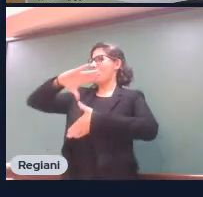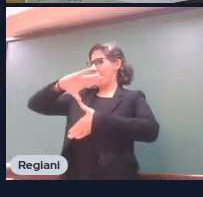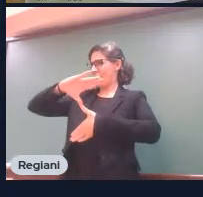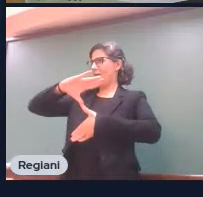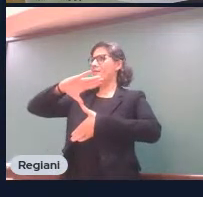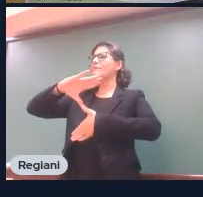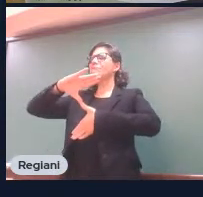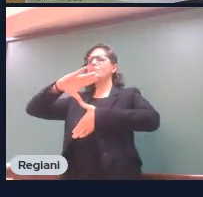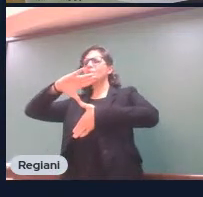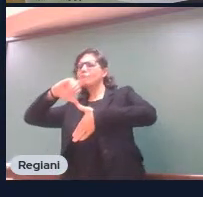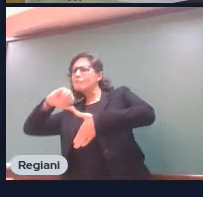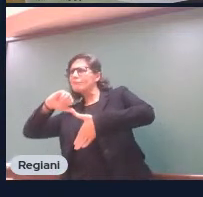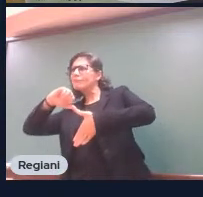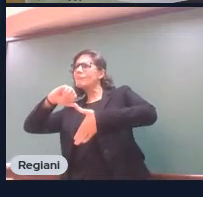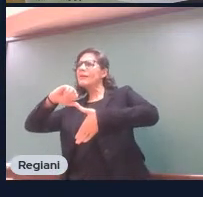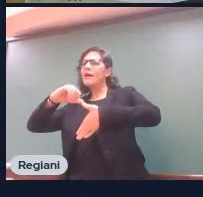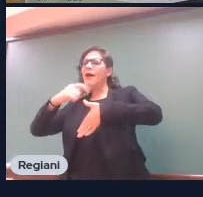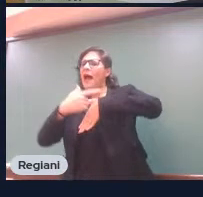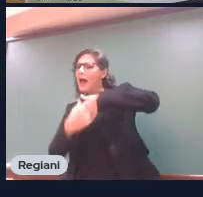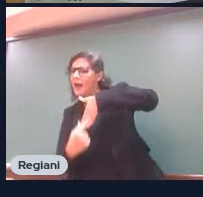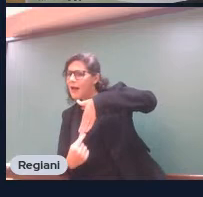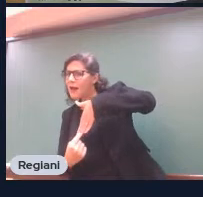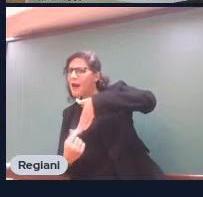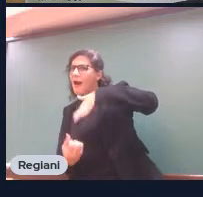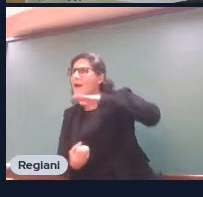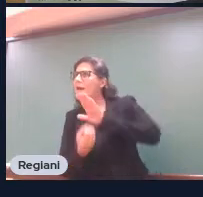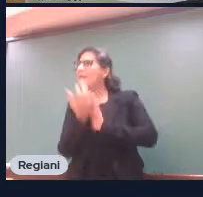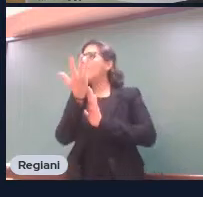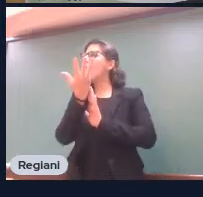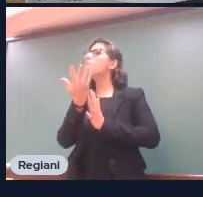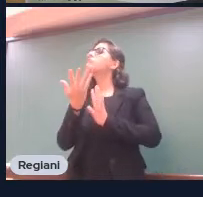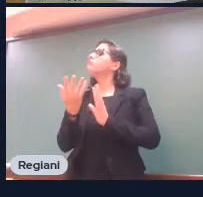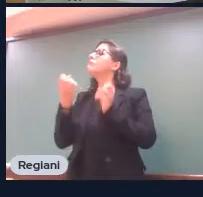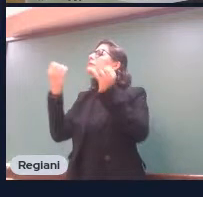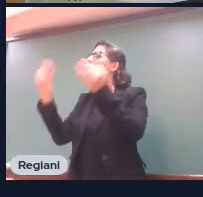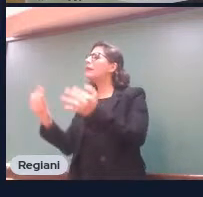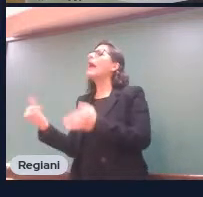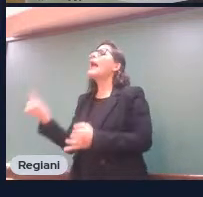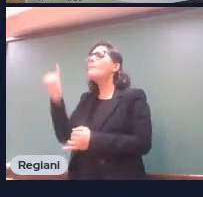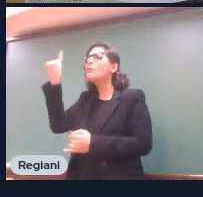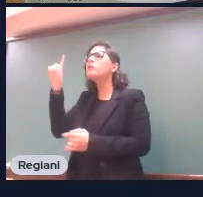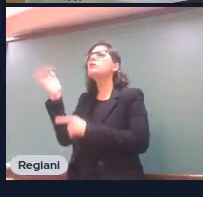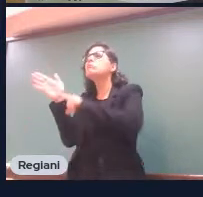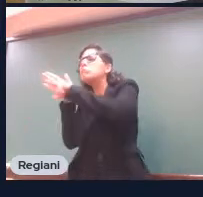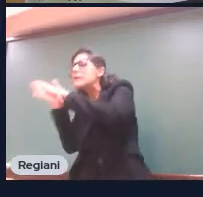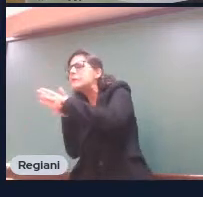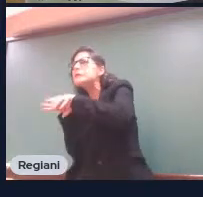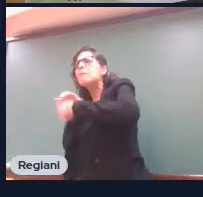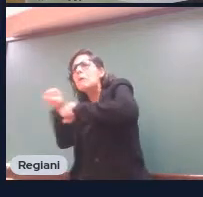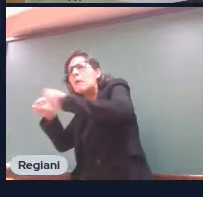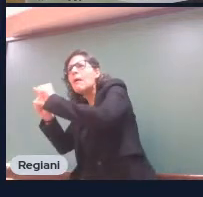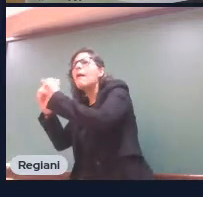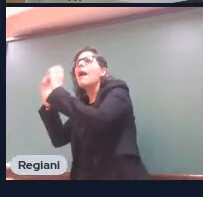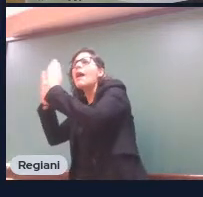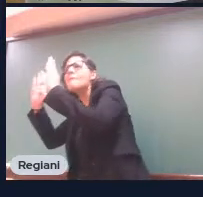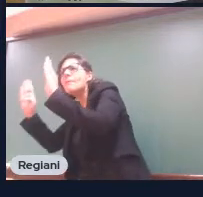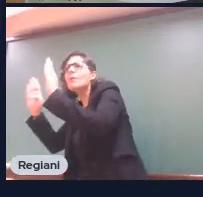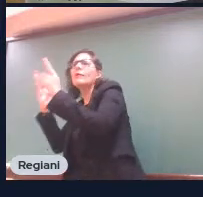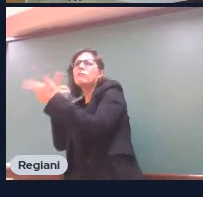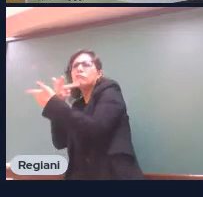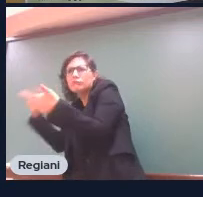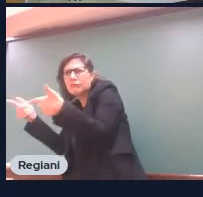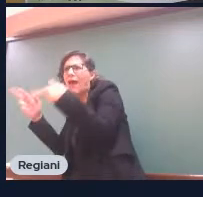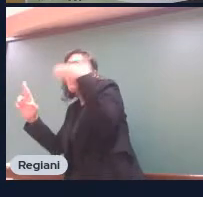a importância desse estudo bibliométrico com relação às línguas